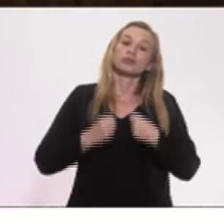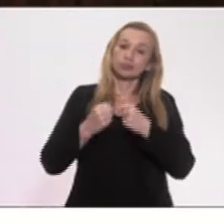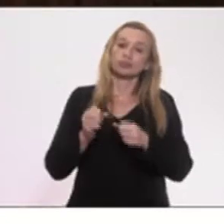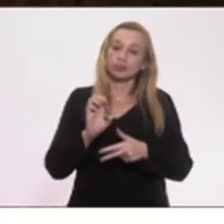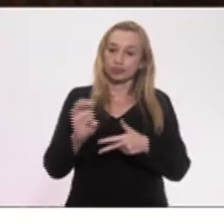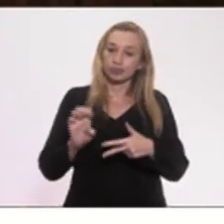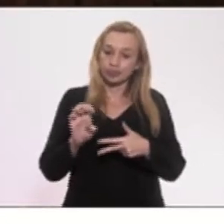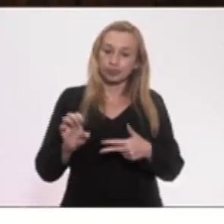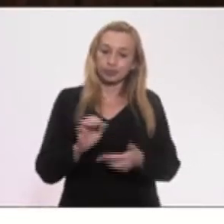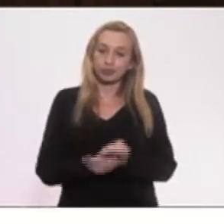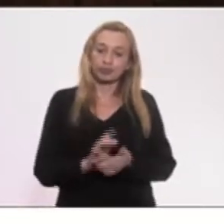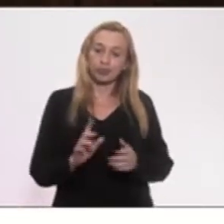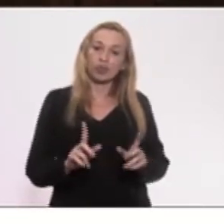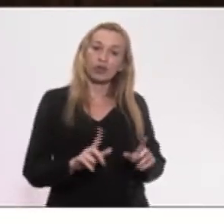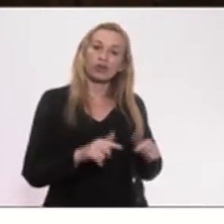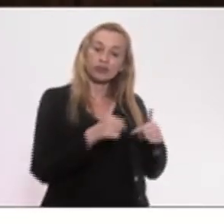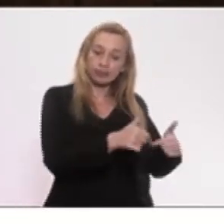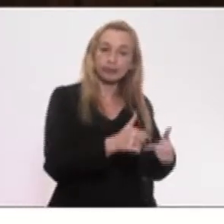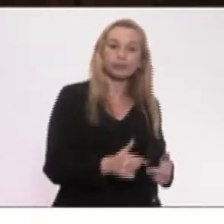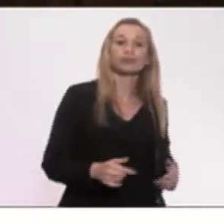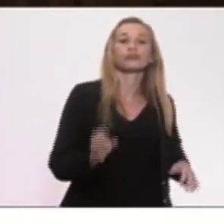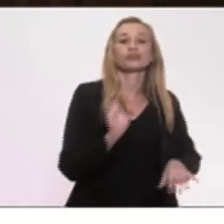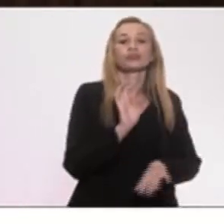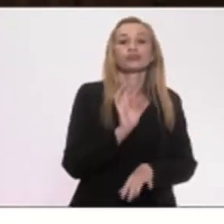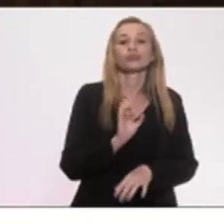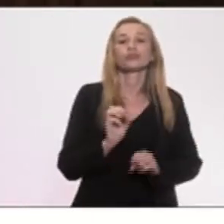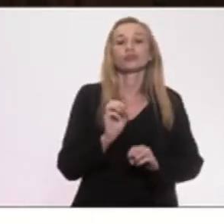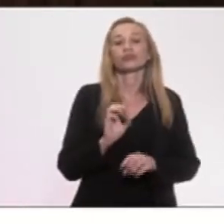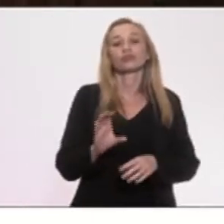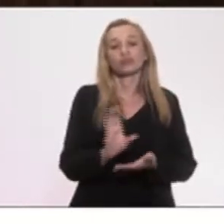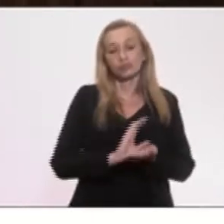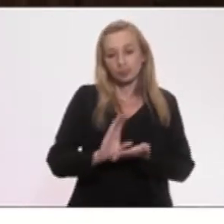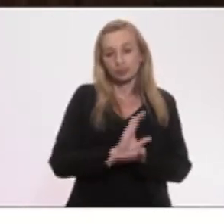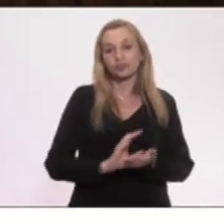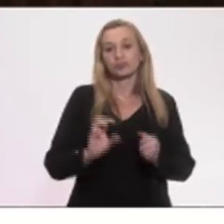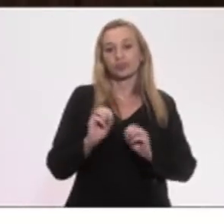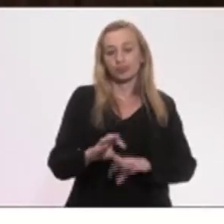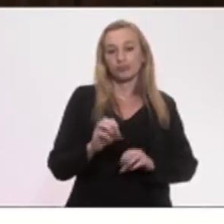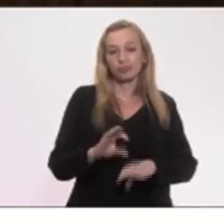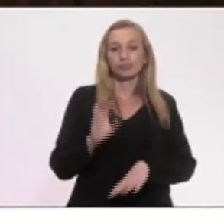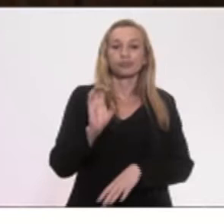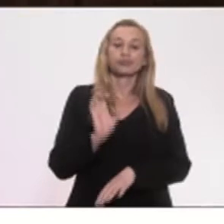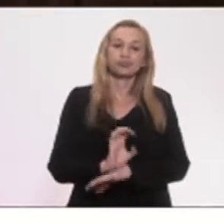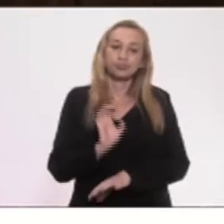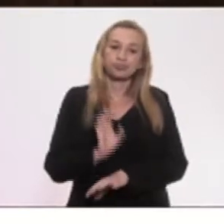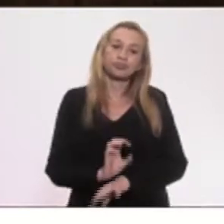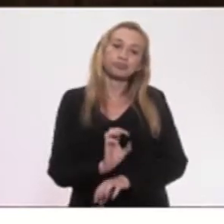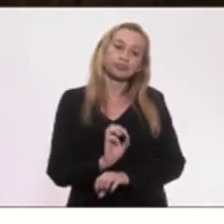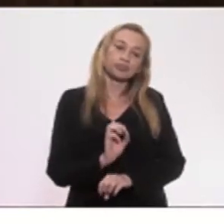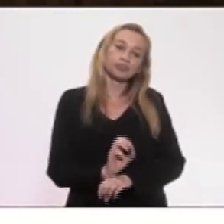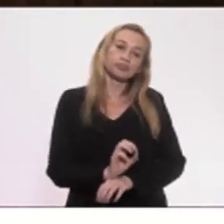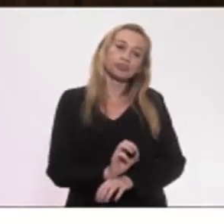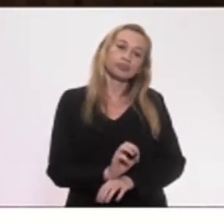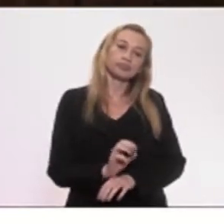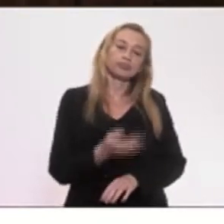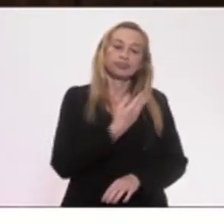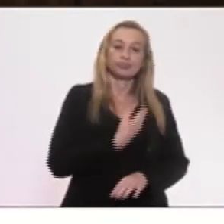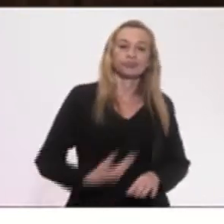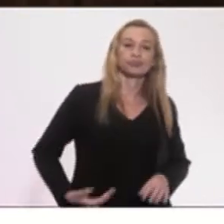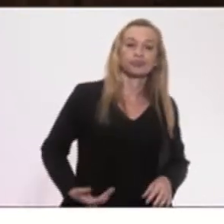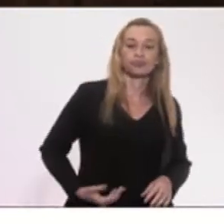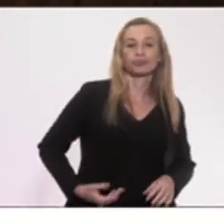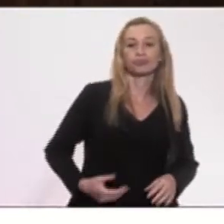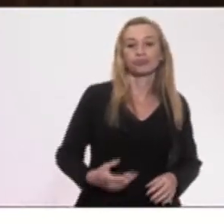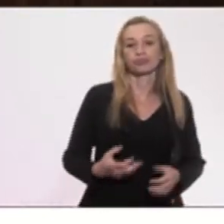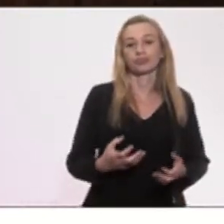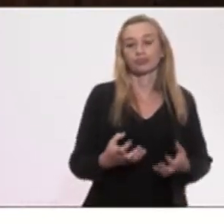Poder Legislativo. Seja no Conselho Estadual de Educação, em que o governador decide extinguir, por decreto, um mandato em pleno